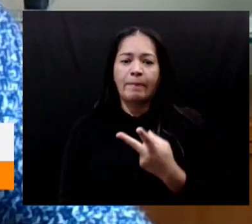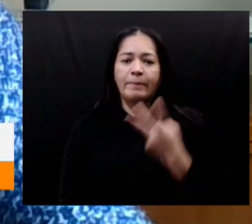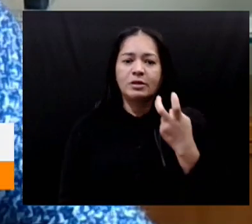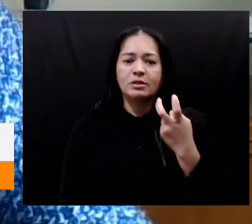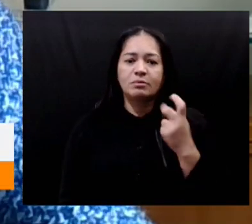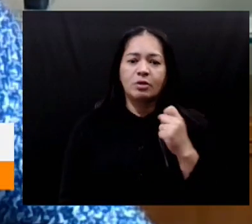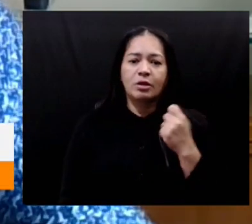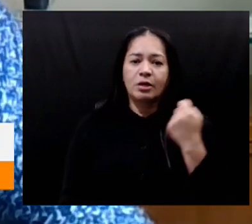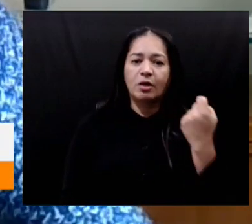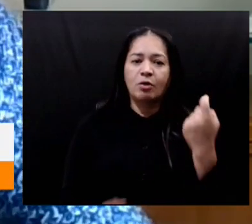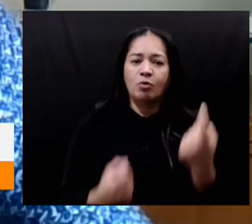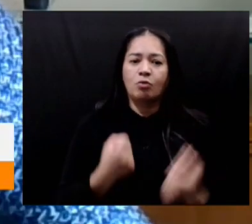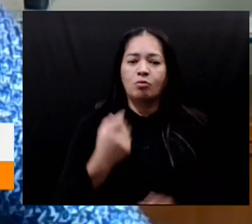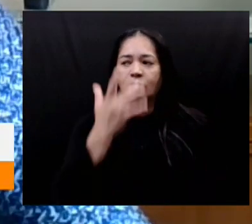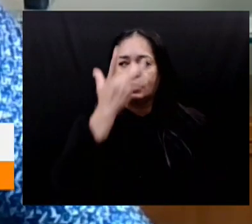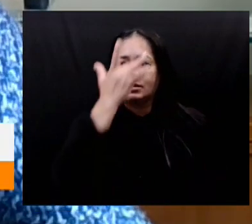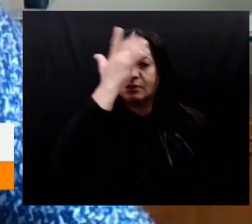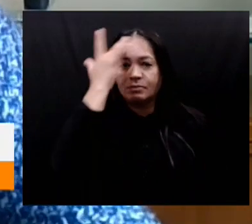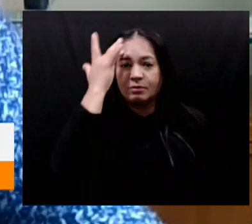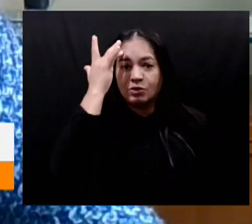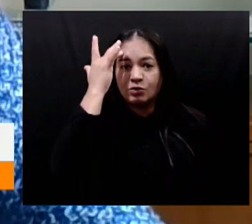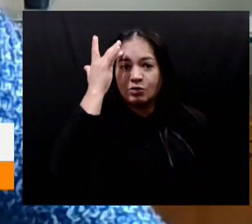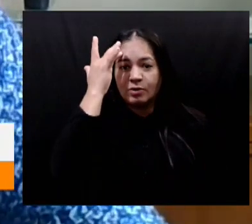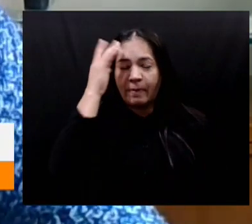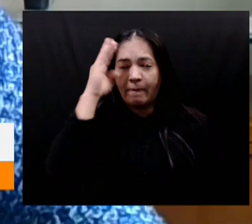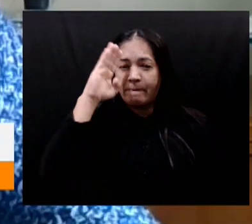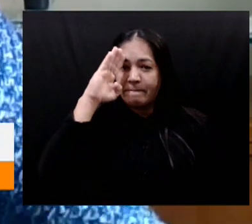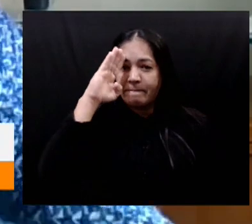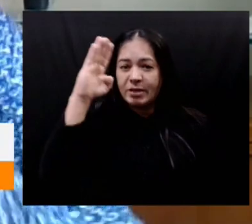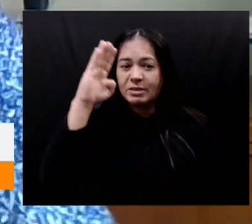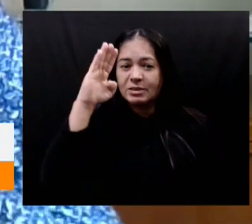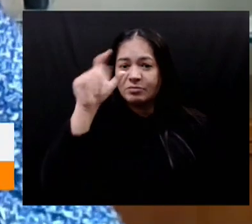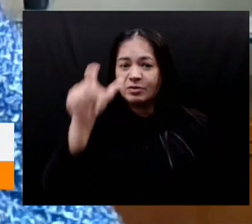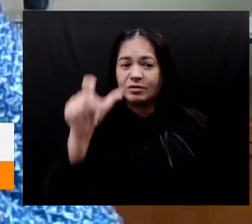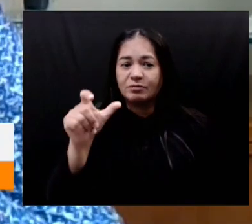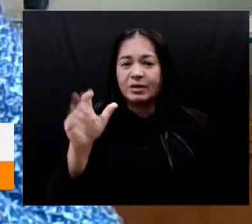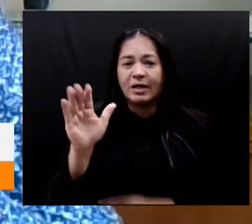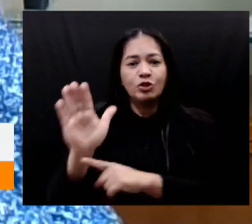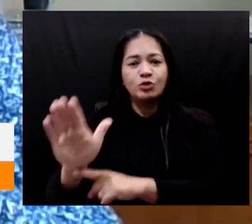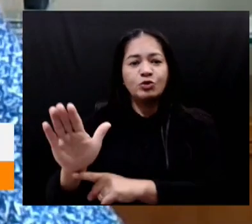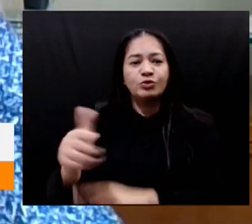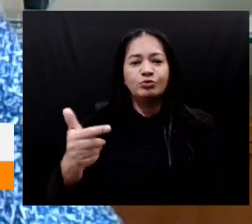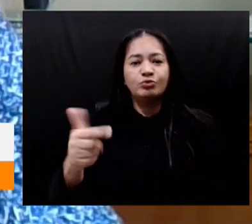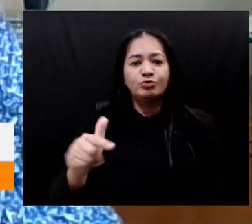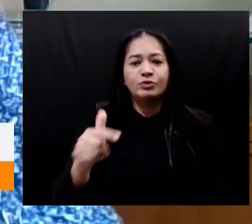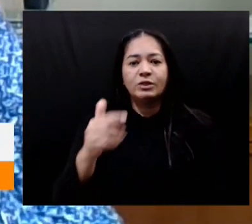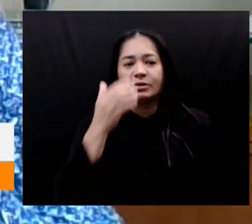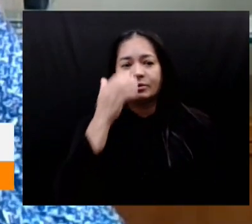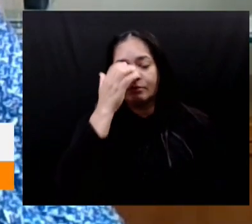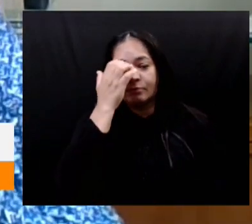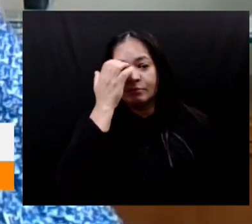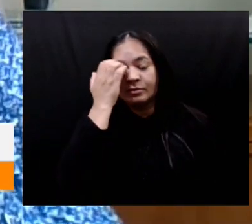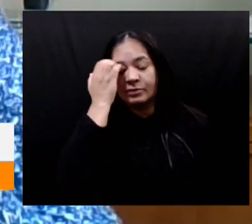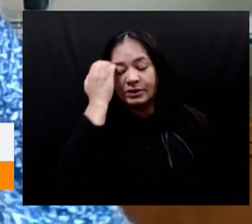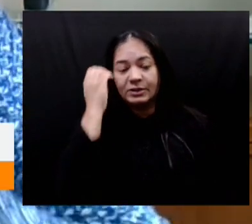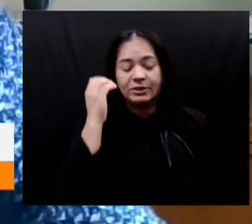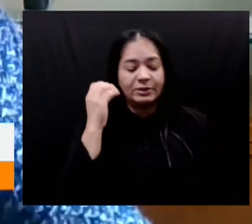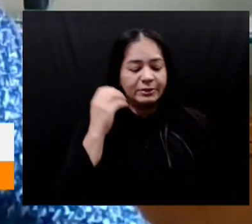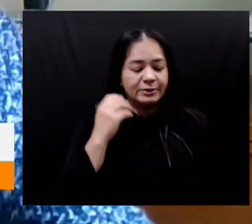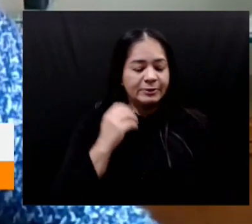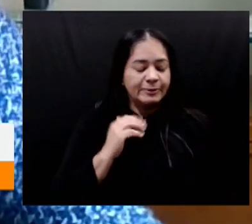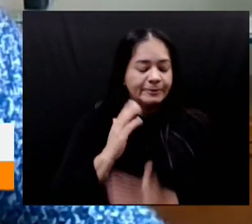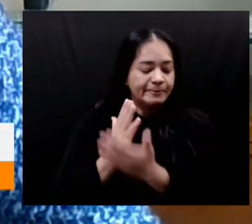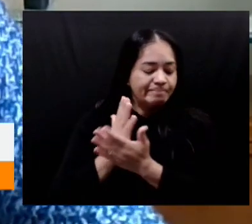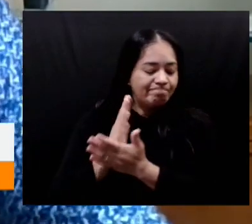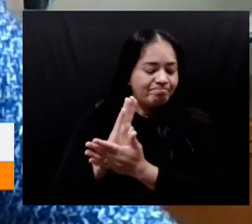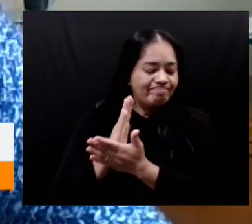pessoas, e principalmente quando ela não recebe ajuda, Uhum, ela uhum, vai remoendo isso. uhum, Ela vai, eu